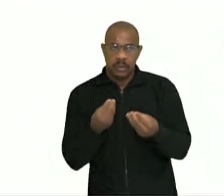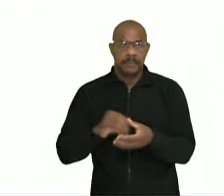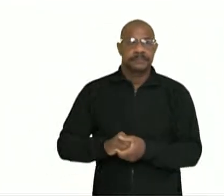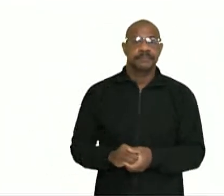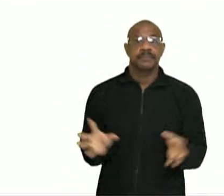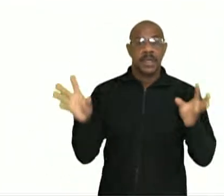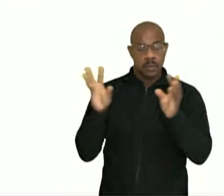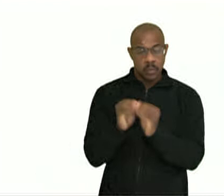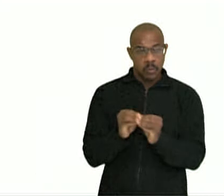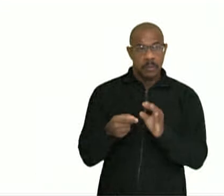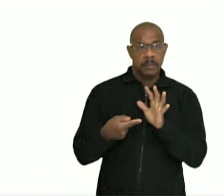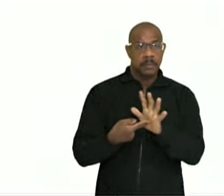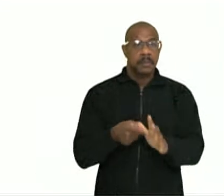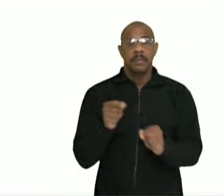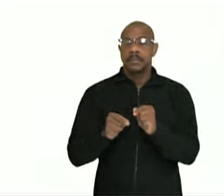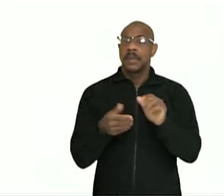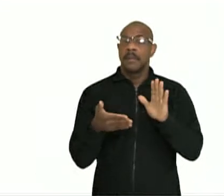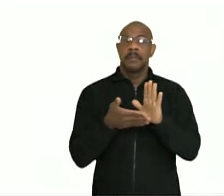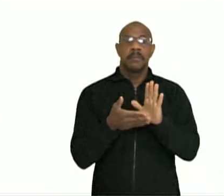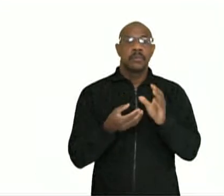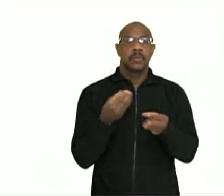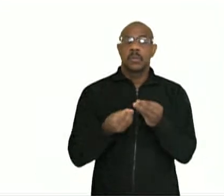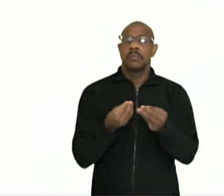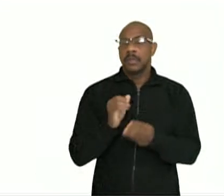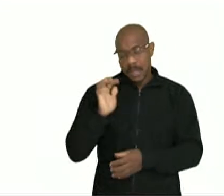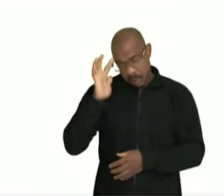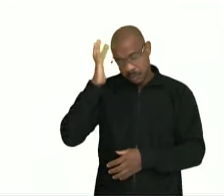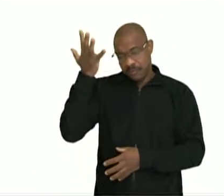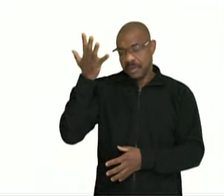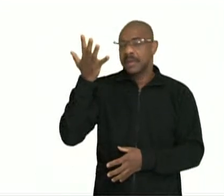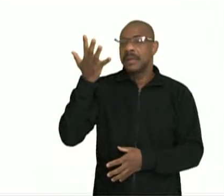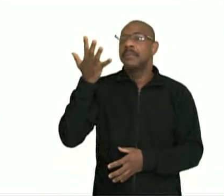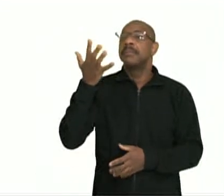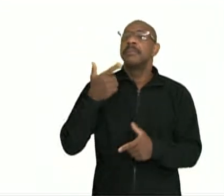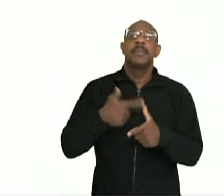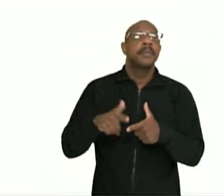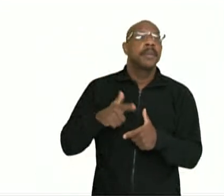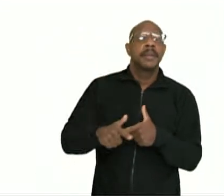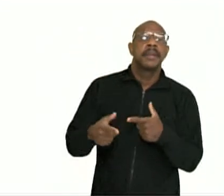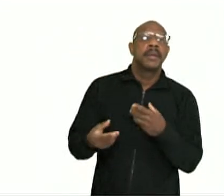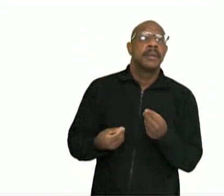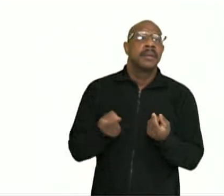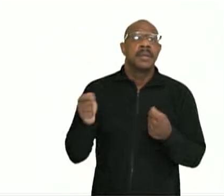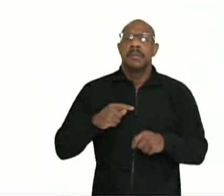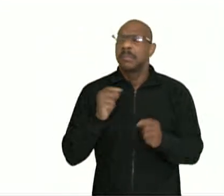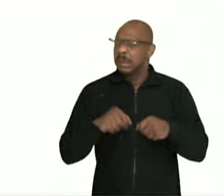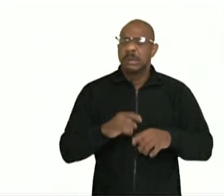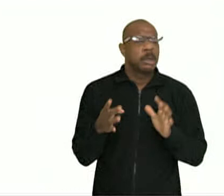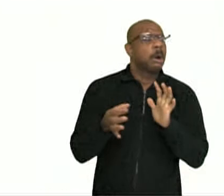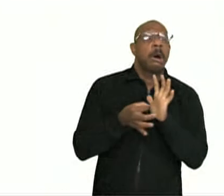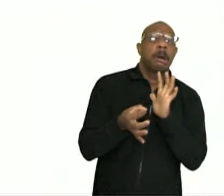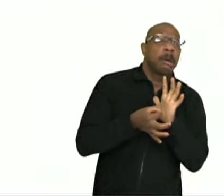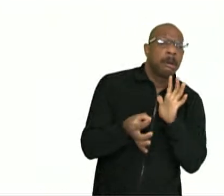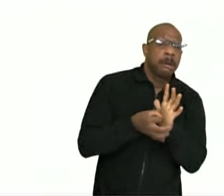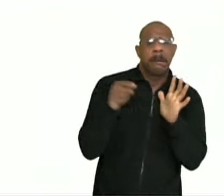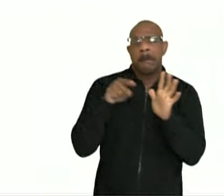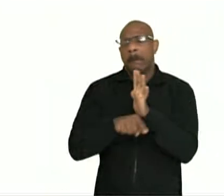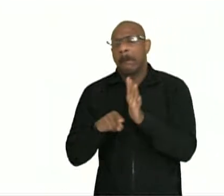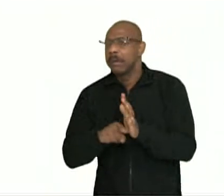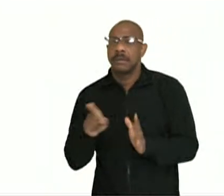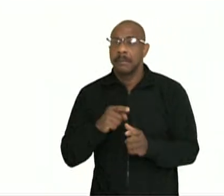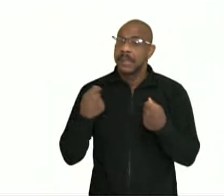você apresenta a proposição da solução. Então, eu não posso só argumentar, só questionar. Eu tenho